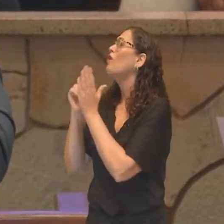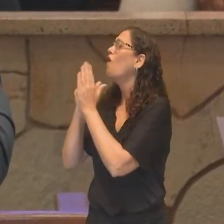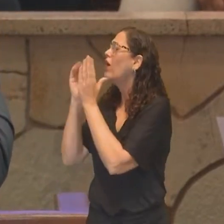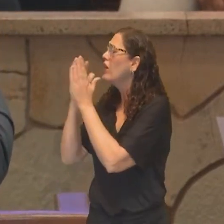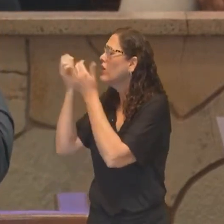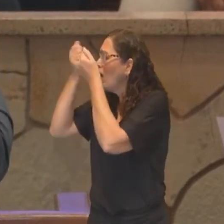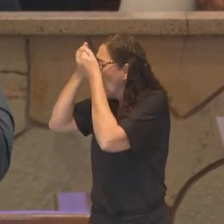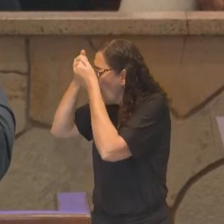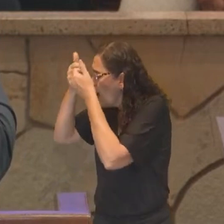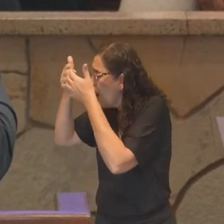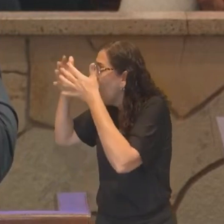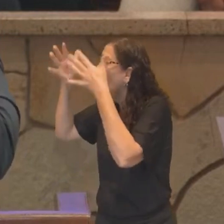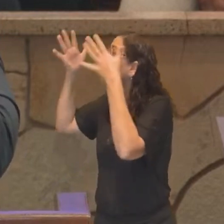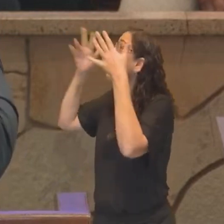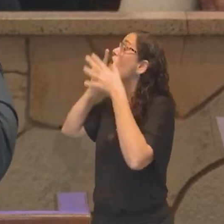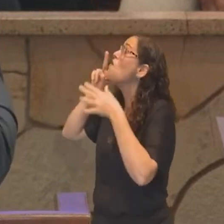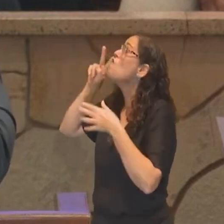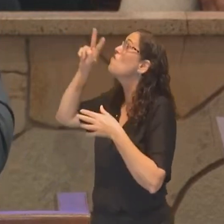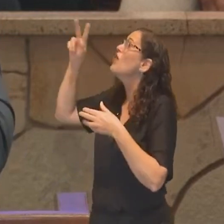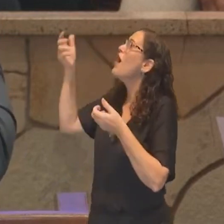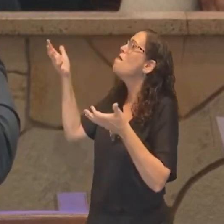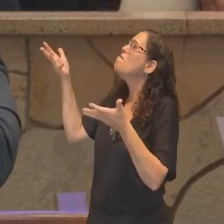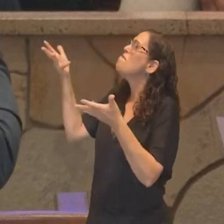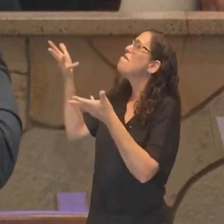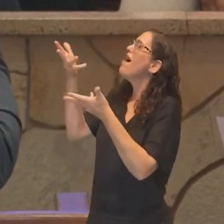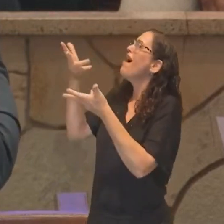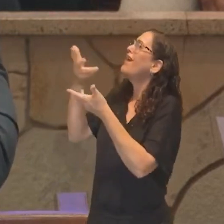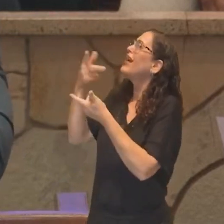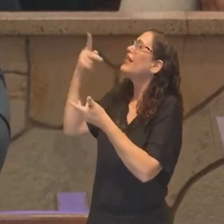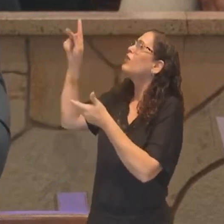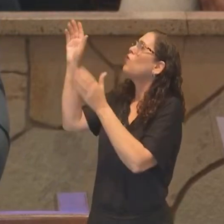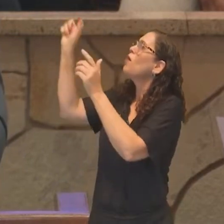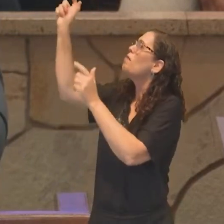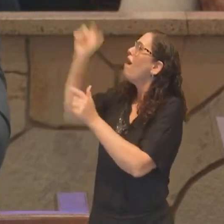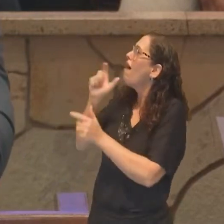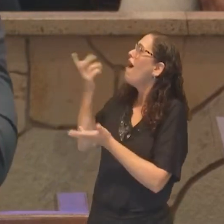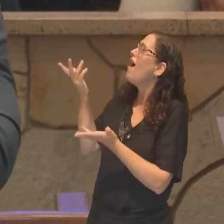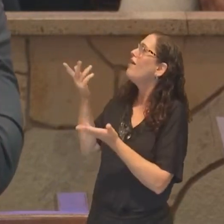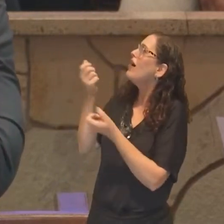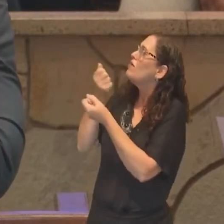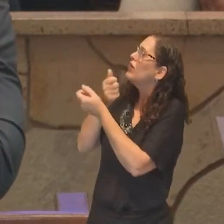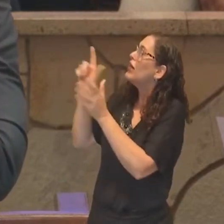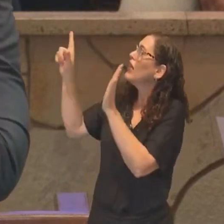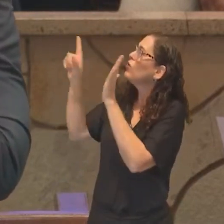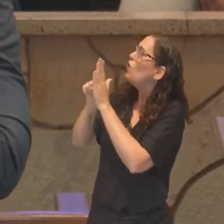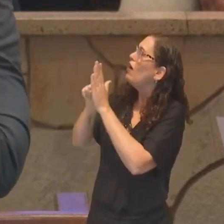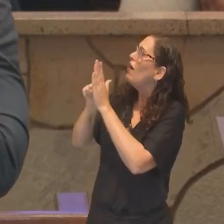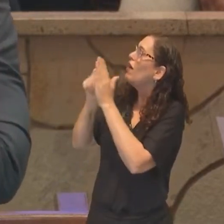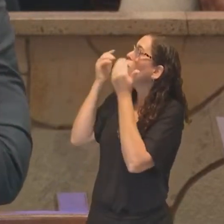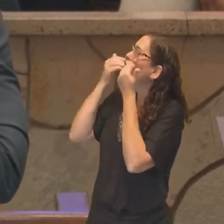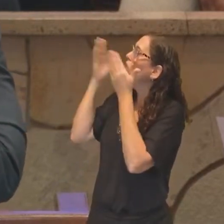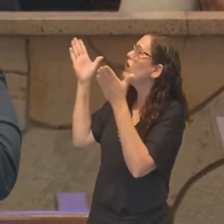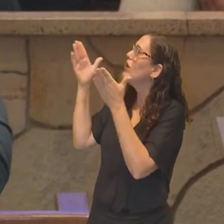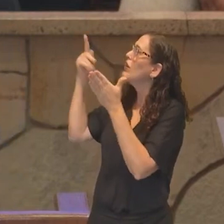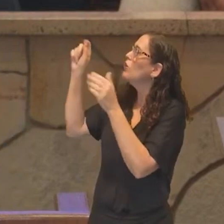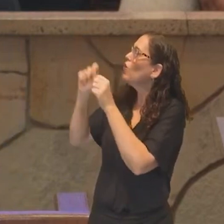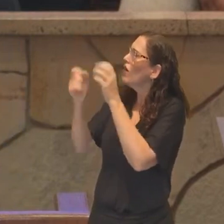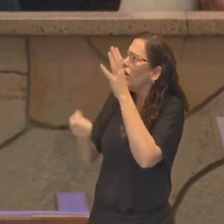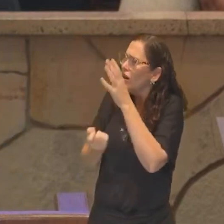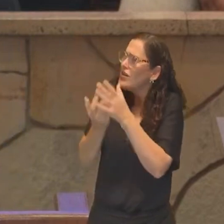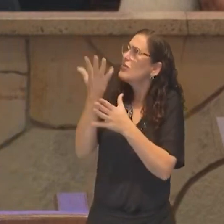os meus olhos, para que eu veja as maravilhas da Tua palavra, as maravilhas da Tua lei, da Tua